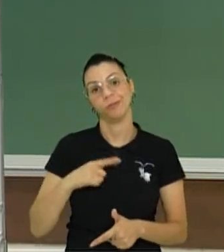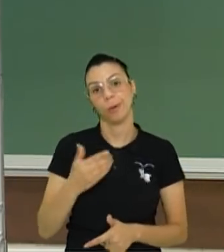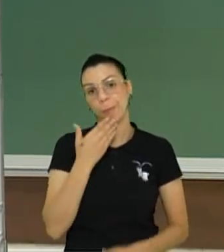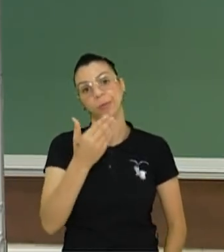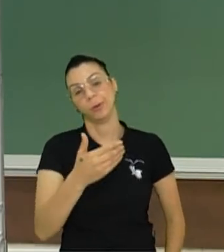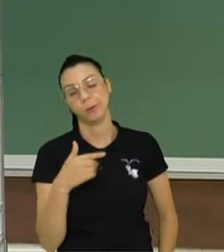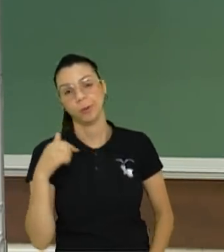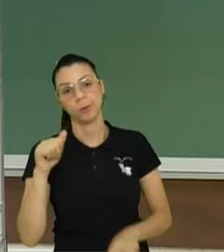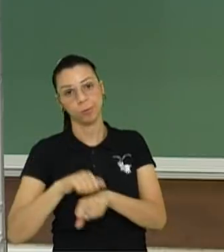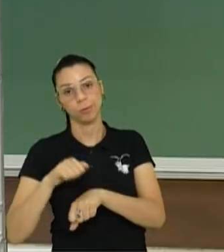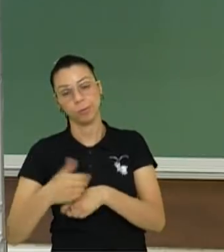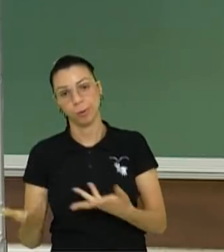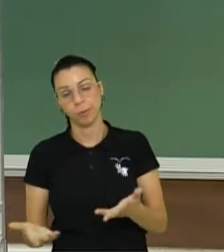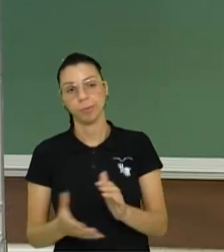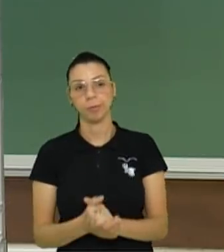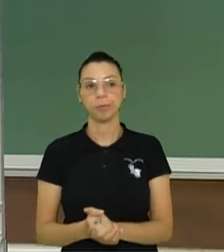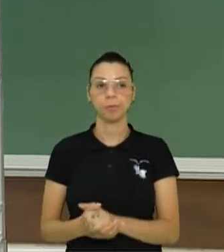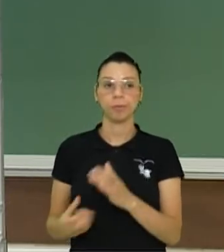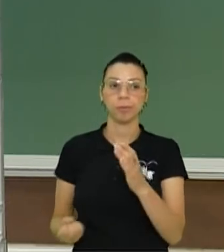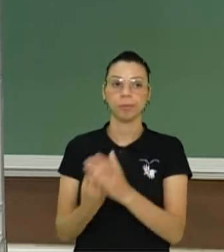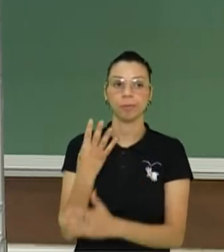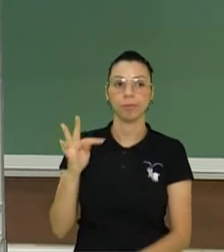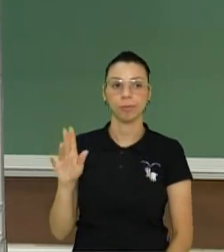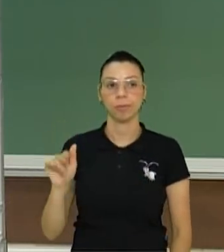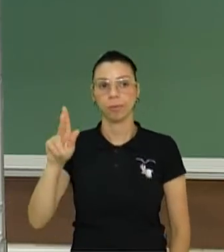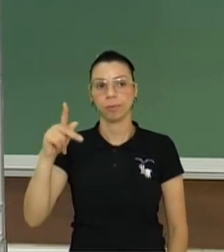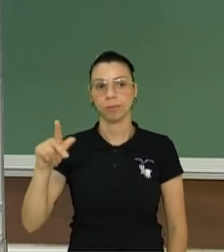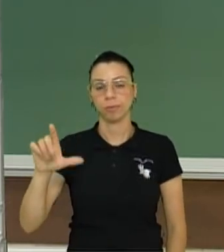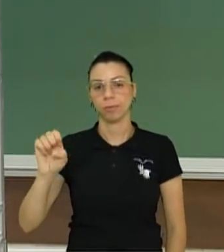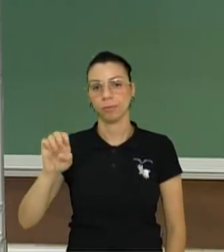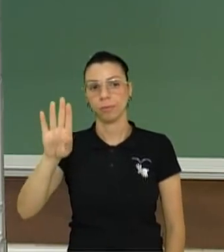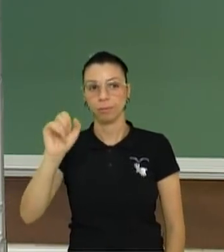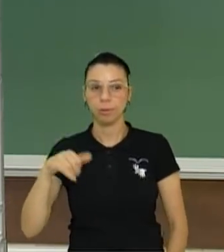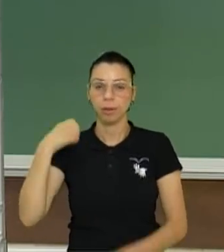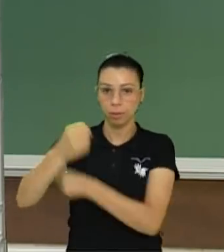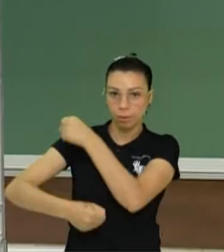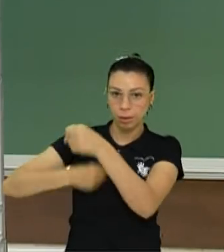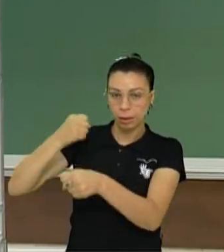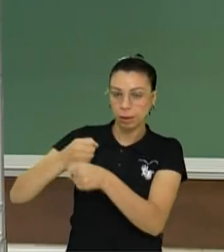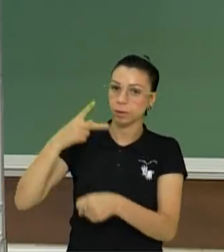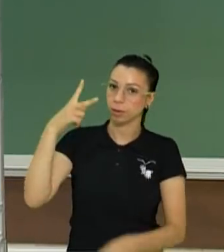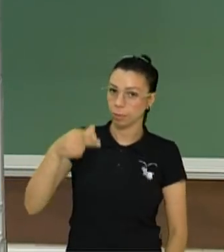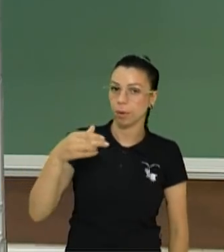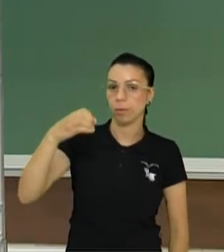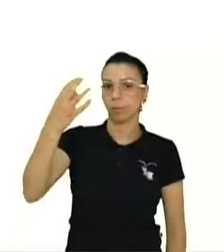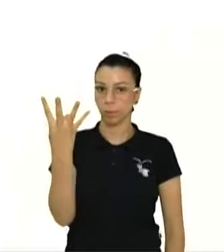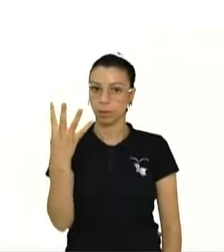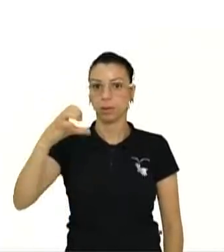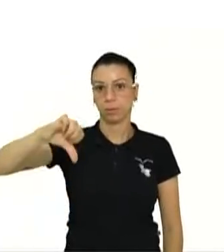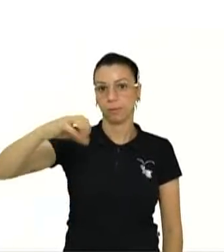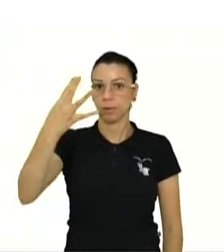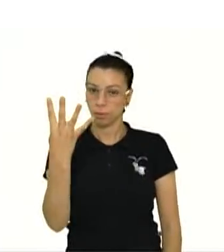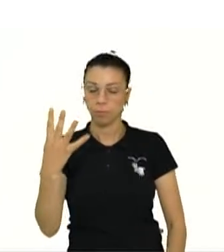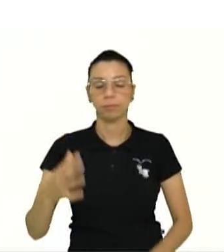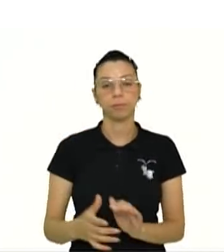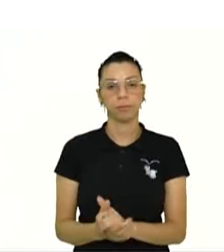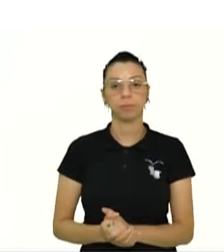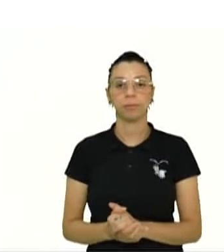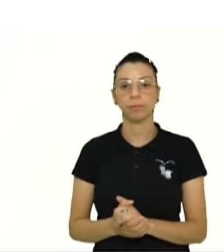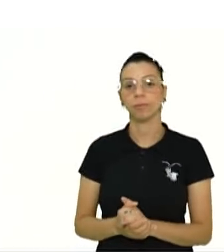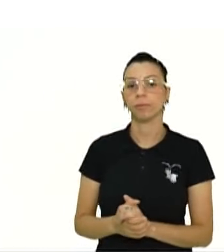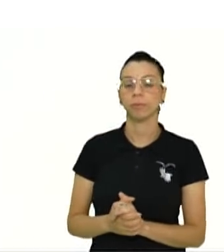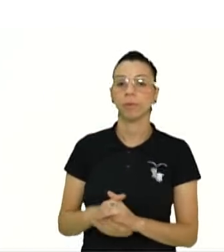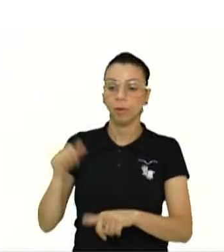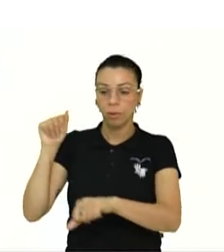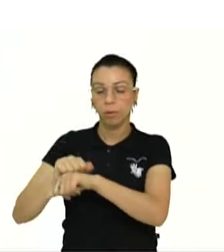dos patrícios. Eles criaram o tribuno da plebe, no mesmo ano, 494, mesmo ano do Monte Sagrado. Os plebeus ganham